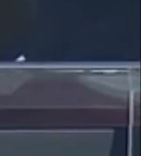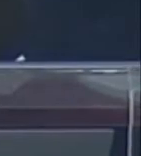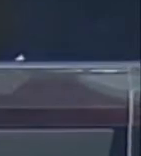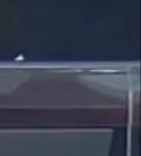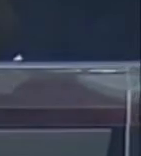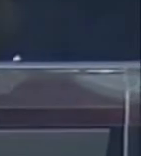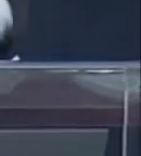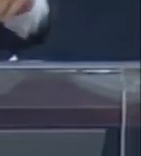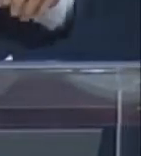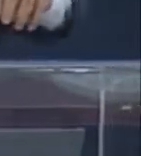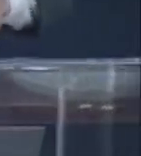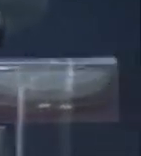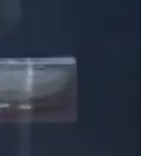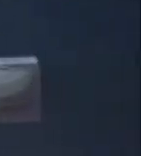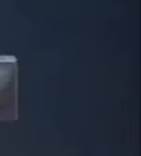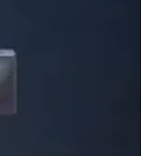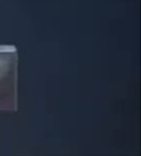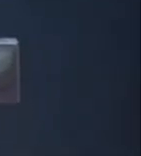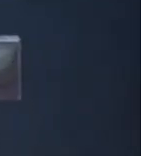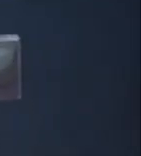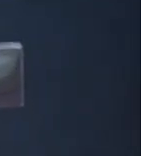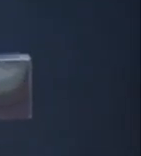o Japão tá